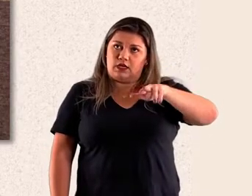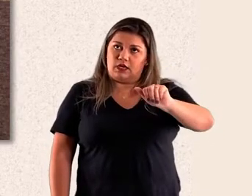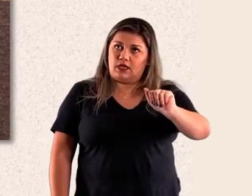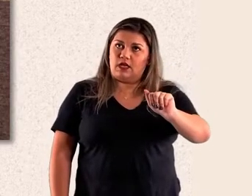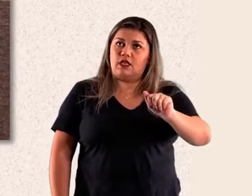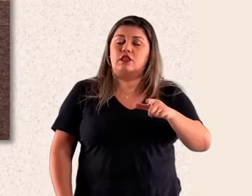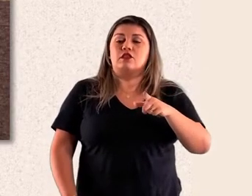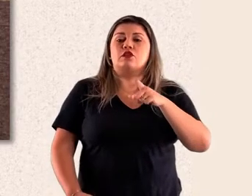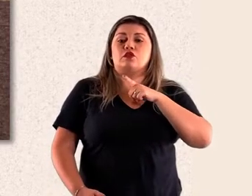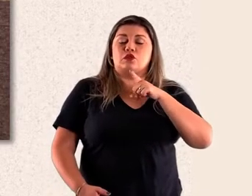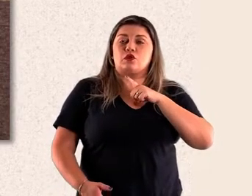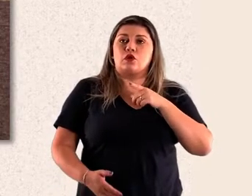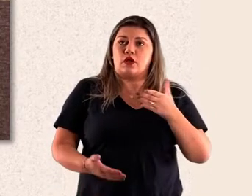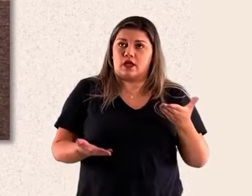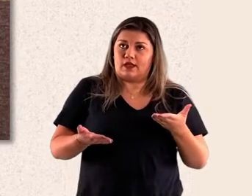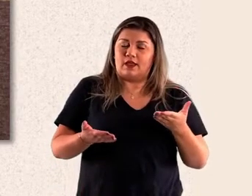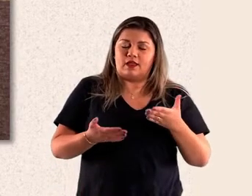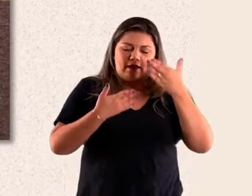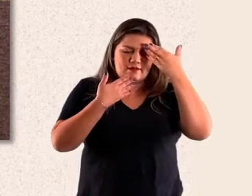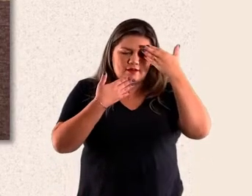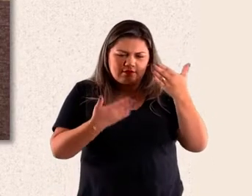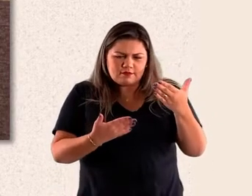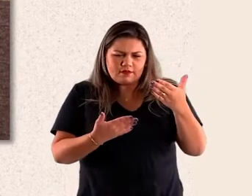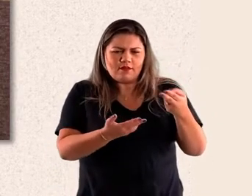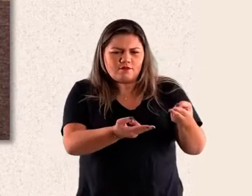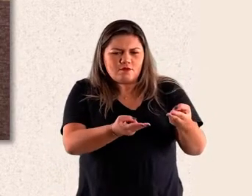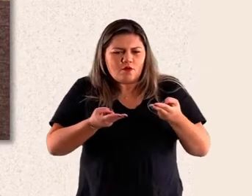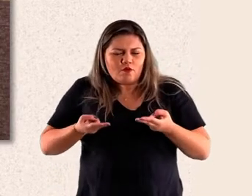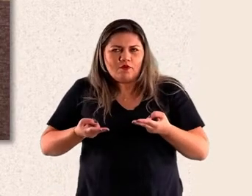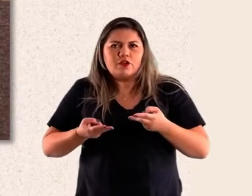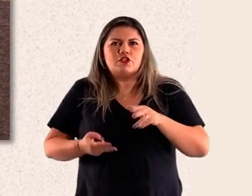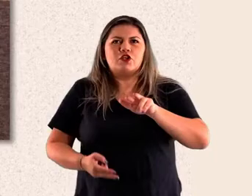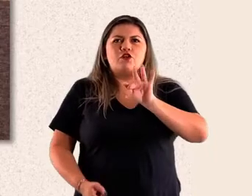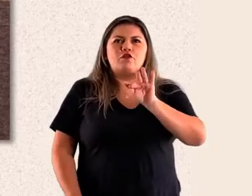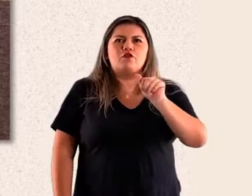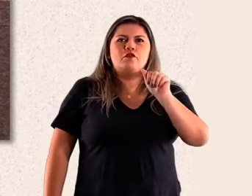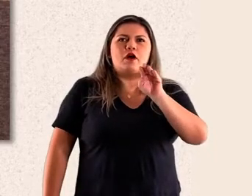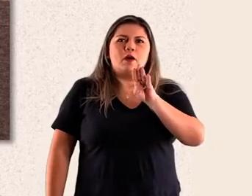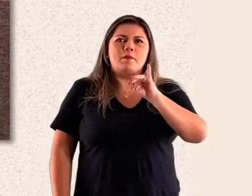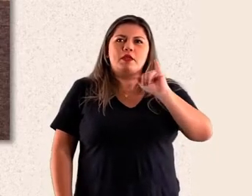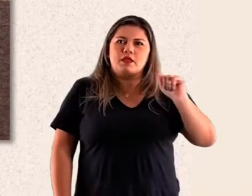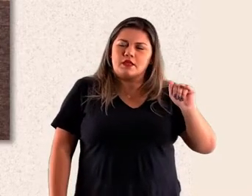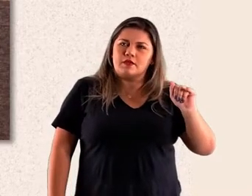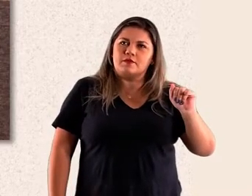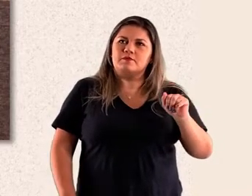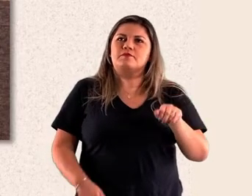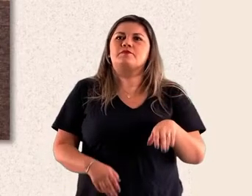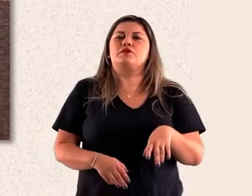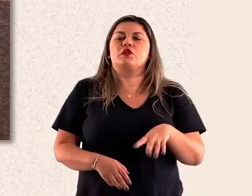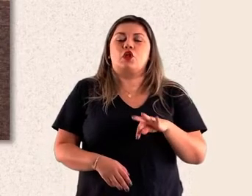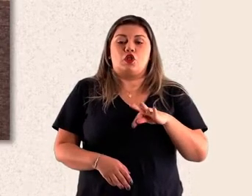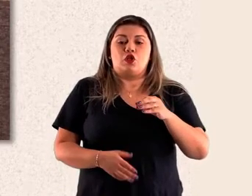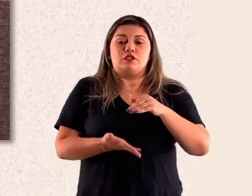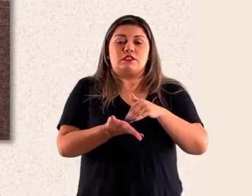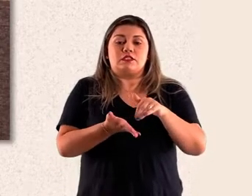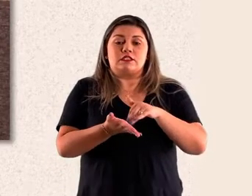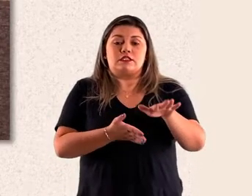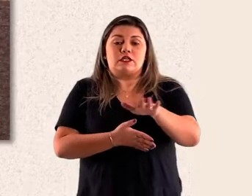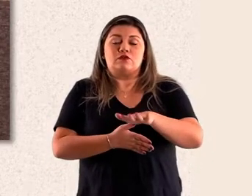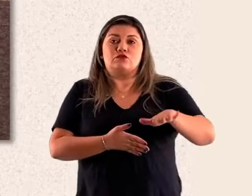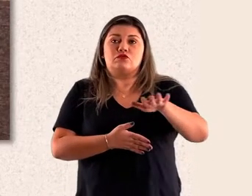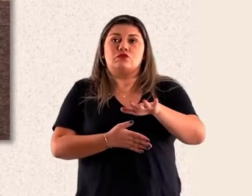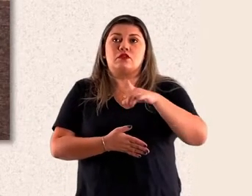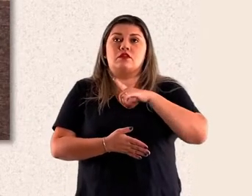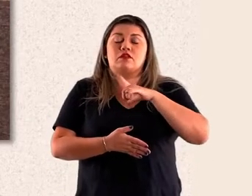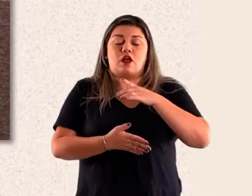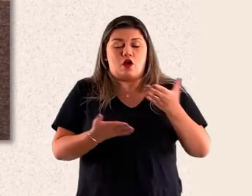Estou também aqui agradecida pelo convite da FAB a indicação do caso do início no secretário-geral é